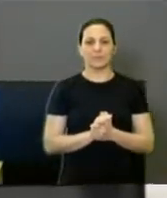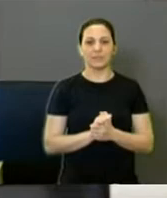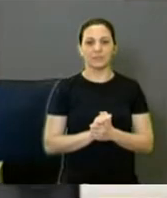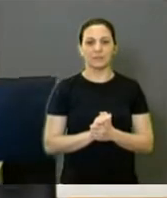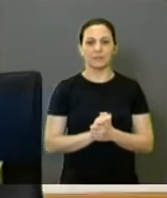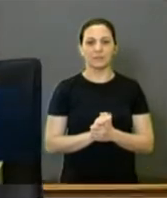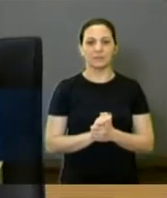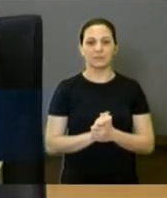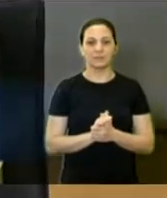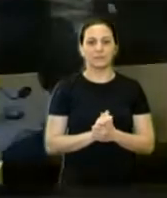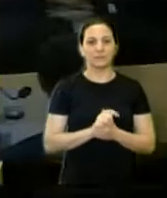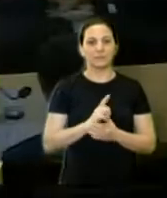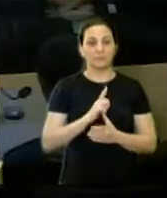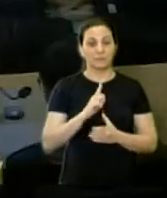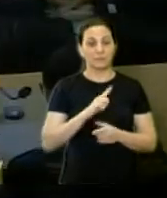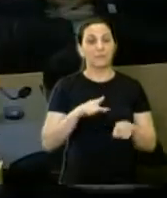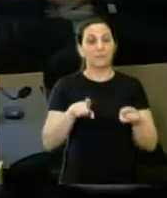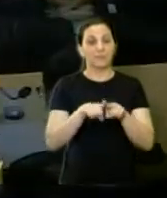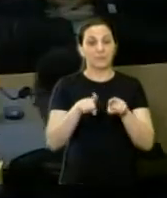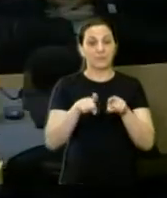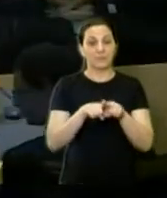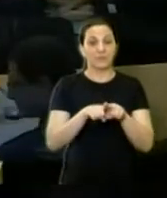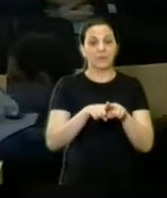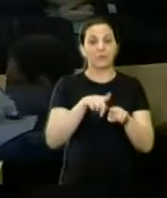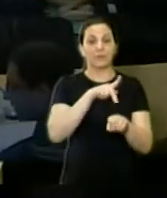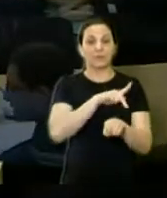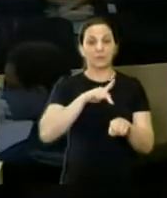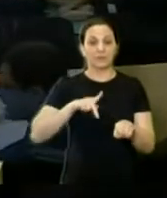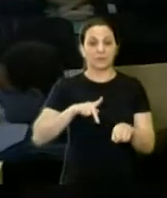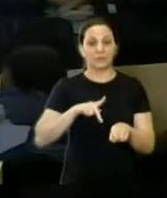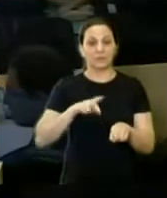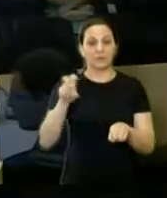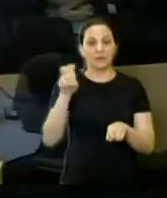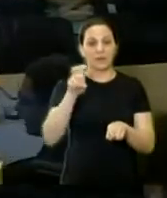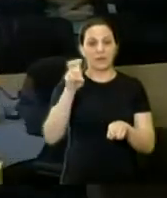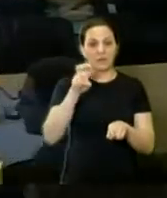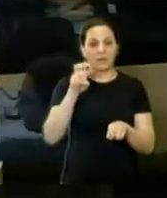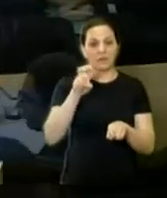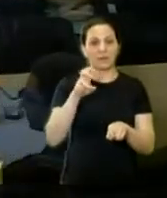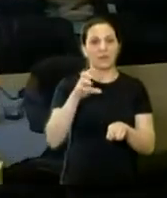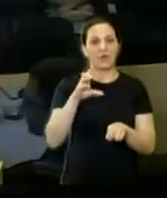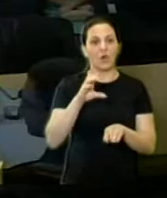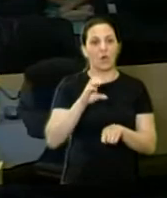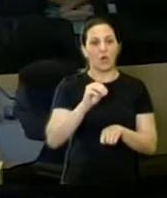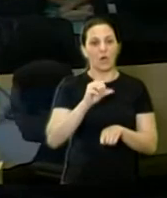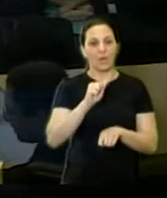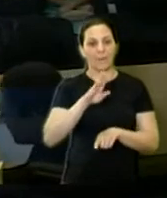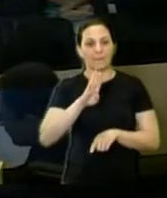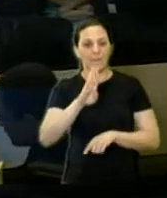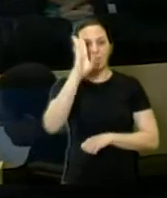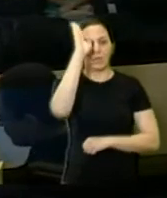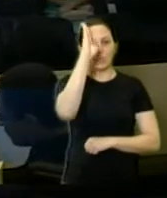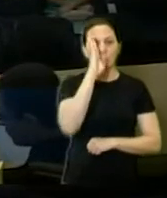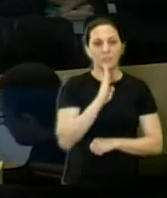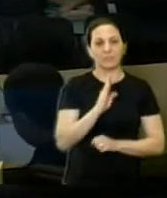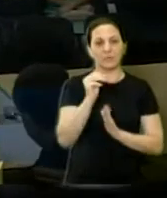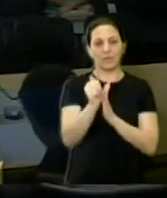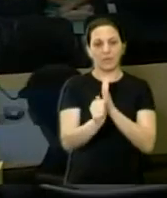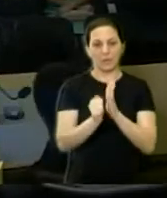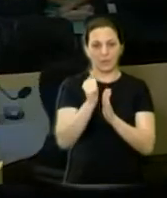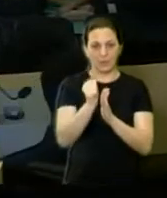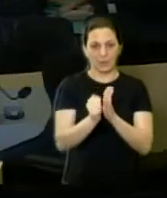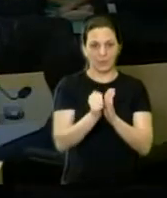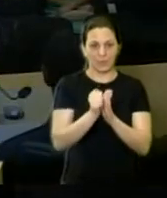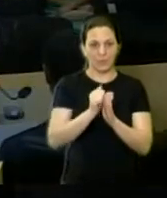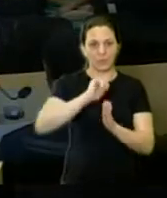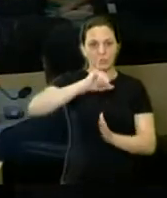Também a esta mesa vamos receber o presidente da 5ª Subseção da Ordem dos Advogados do Brasil, OAB Araraquara, Dr.